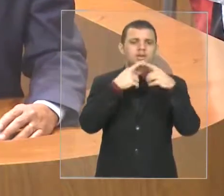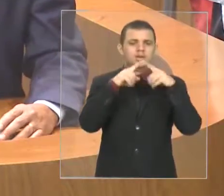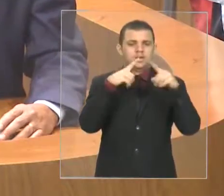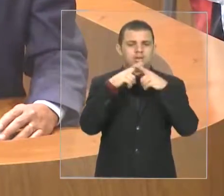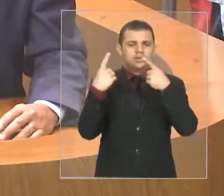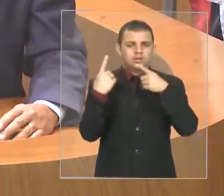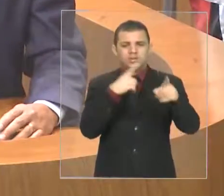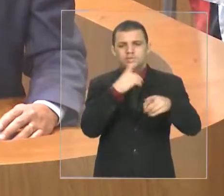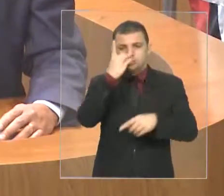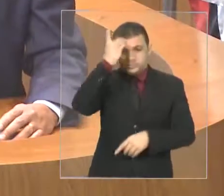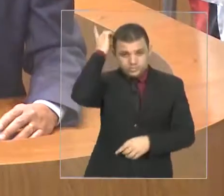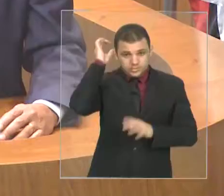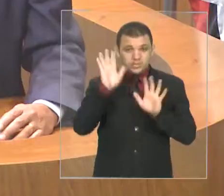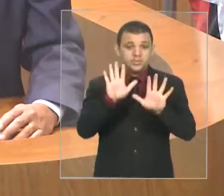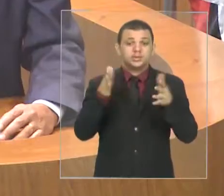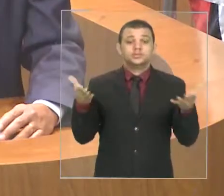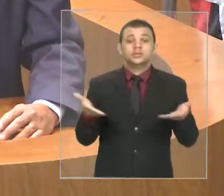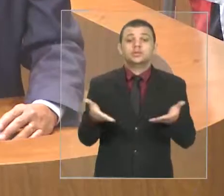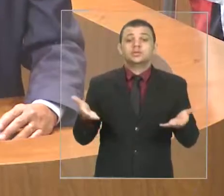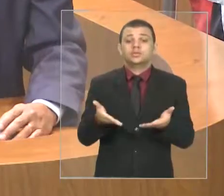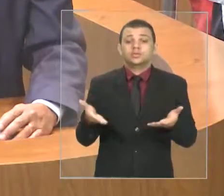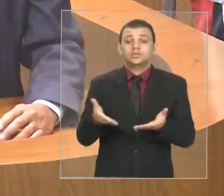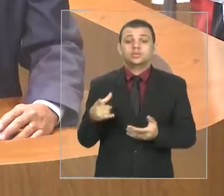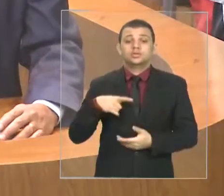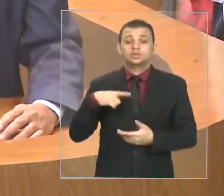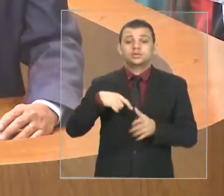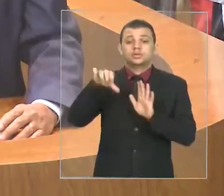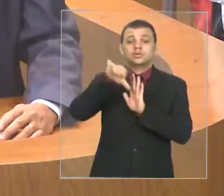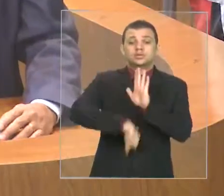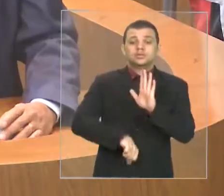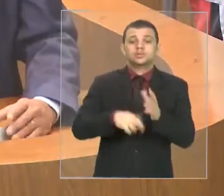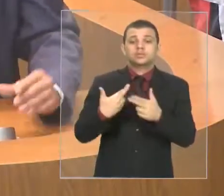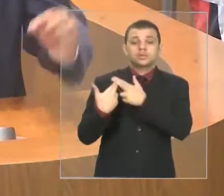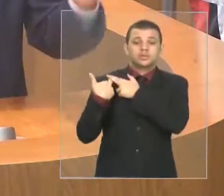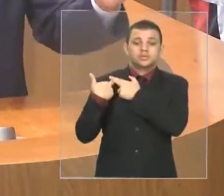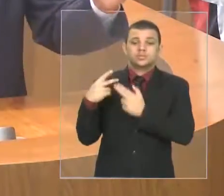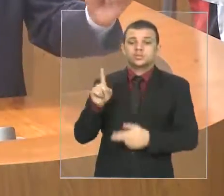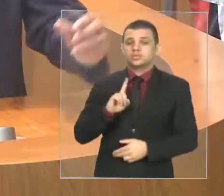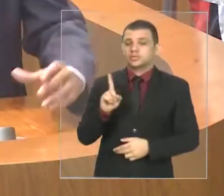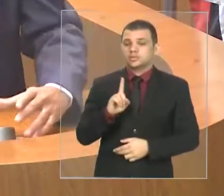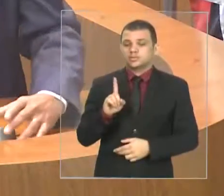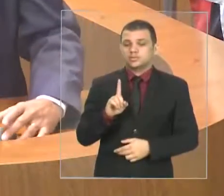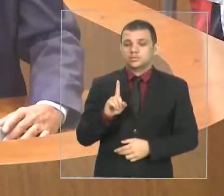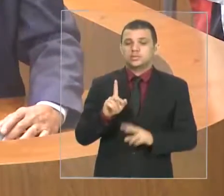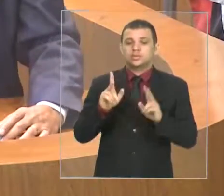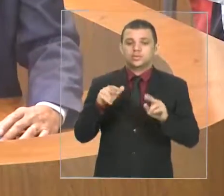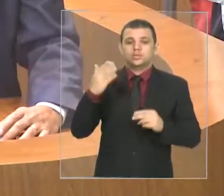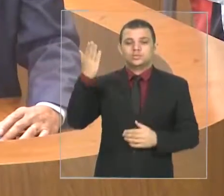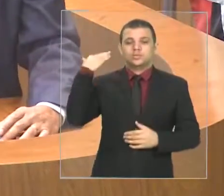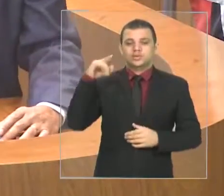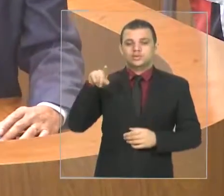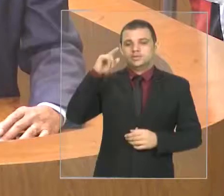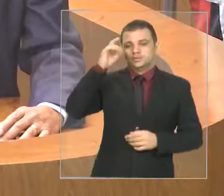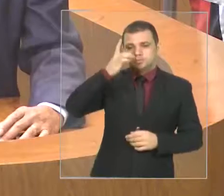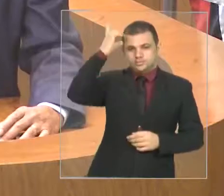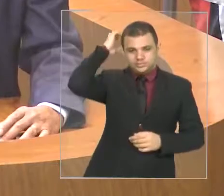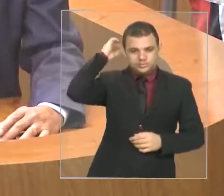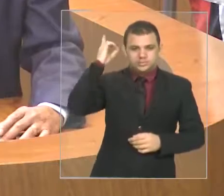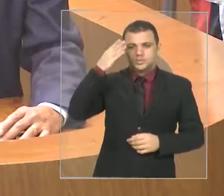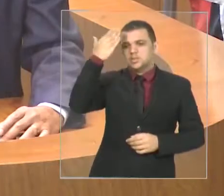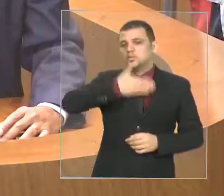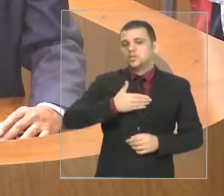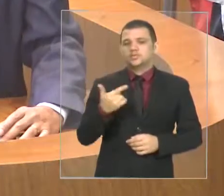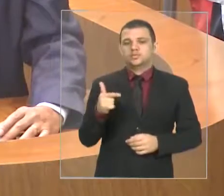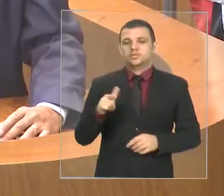de responsabilidade que não chegou nem sequer a ser provado, que foi o caso das pedaladas fiscais, mas de uma